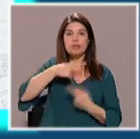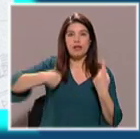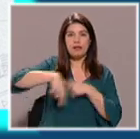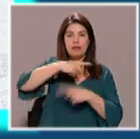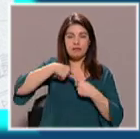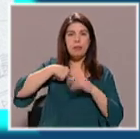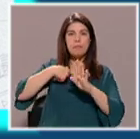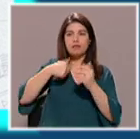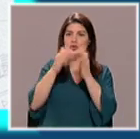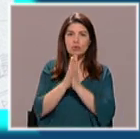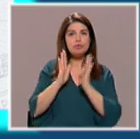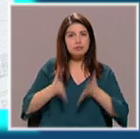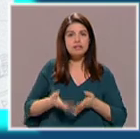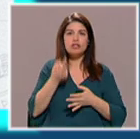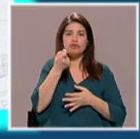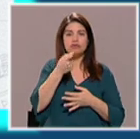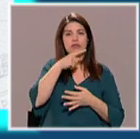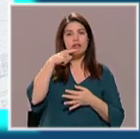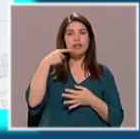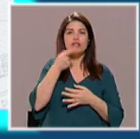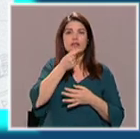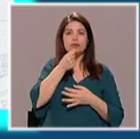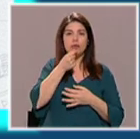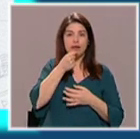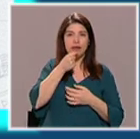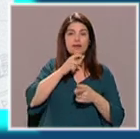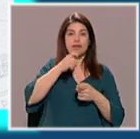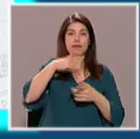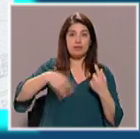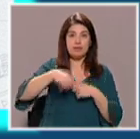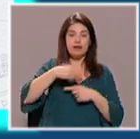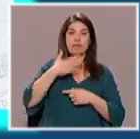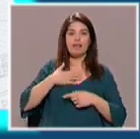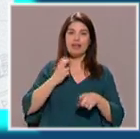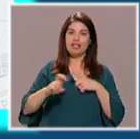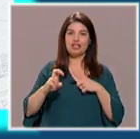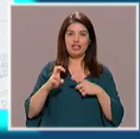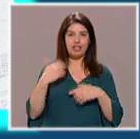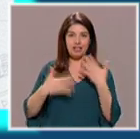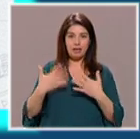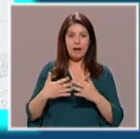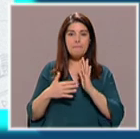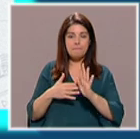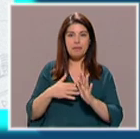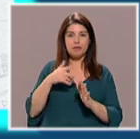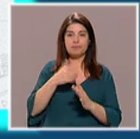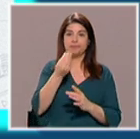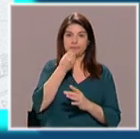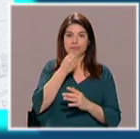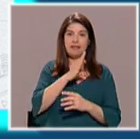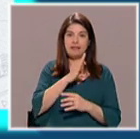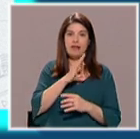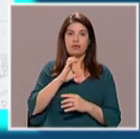precisamos de alguma glicose. É o que nos dá a nossa energia. Obtemos glicose quando o nosso corpo degrada hidratos de carbono